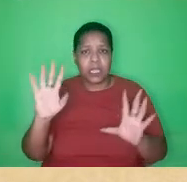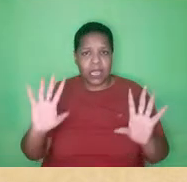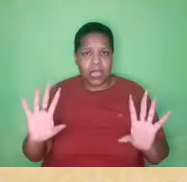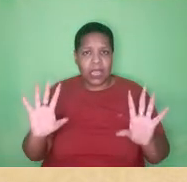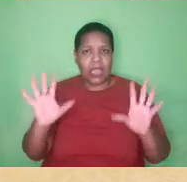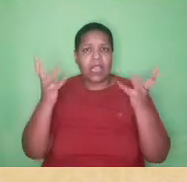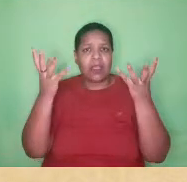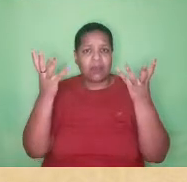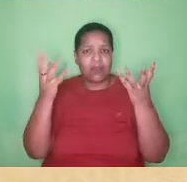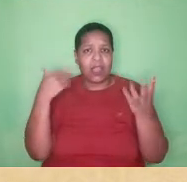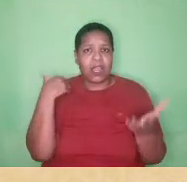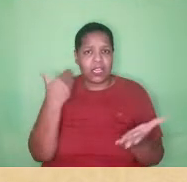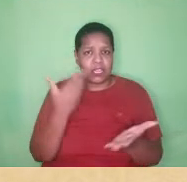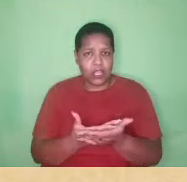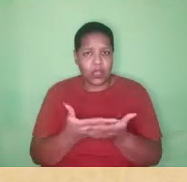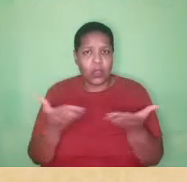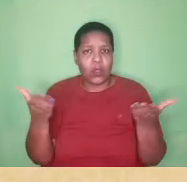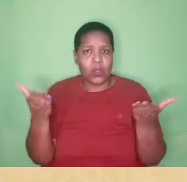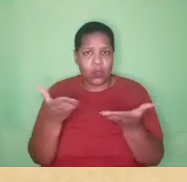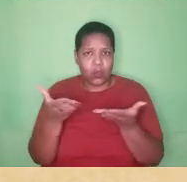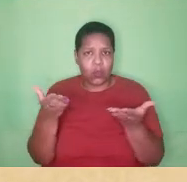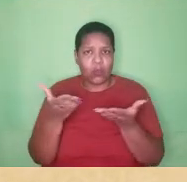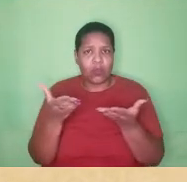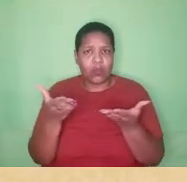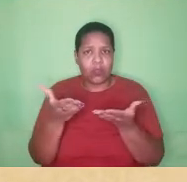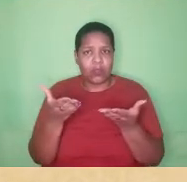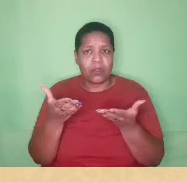eu sei, tá sendo, né,